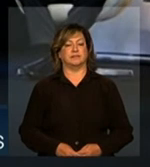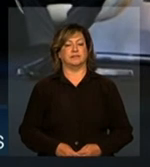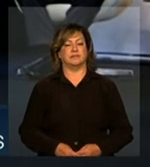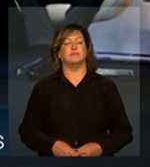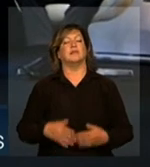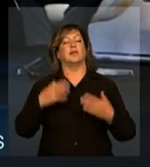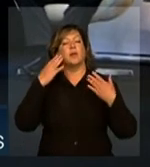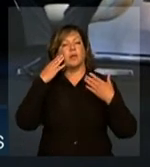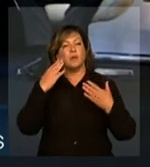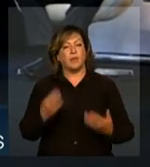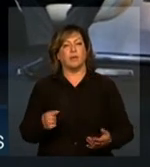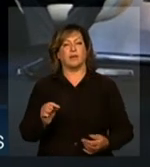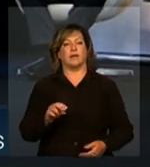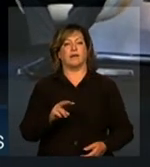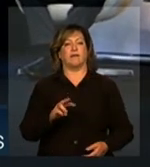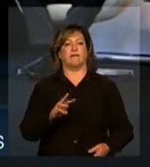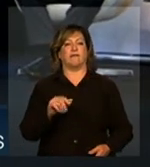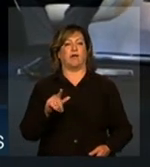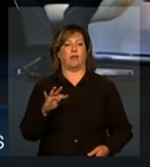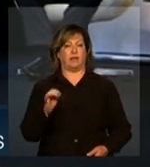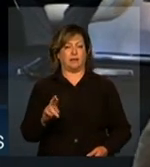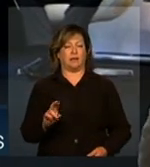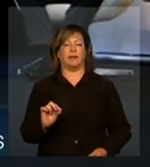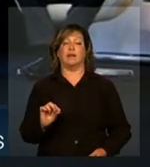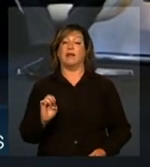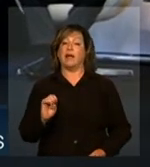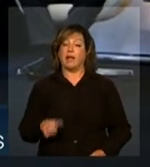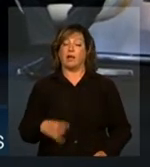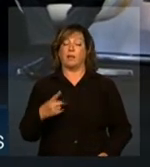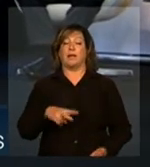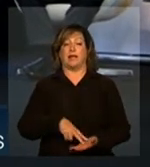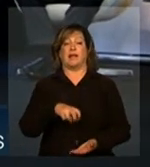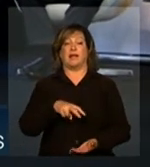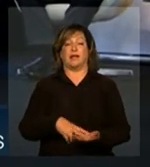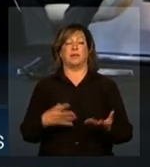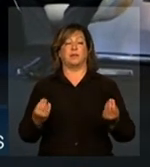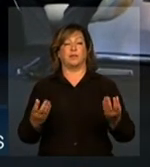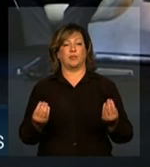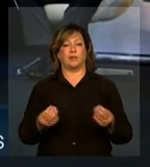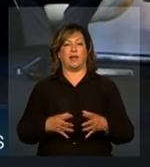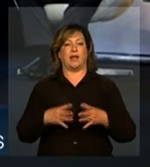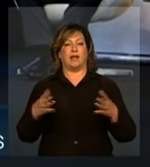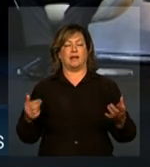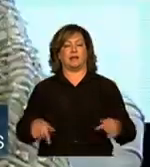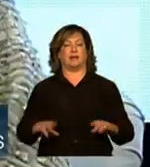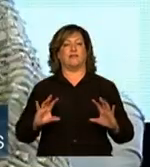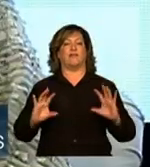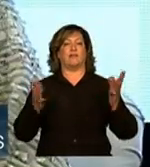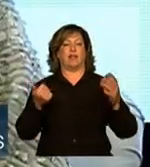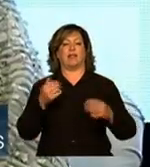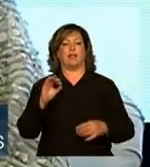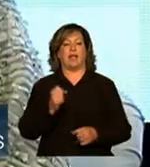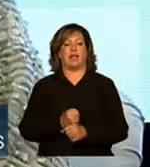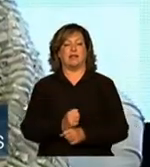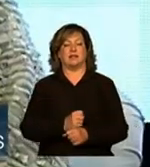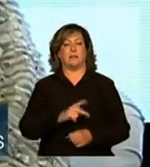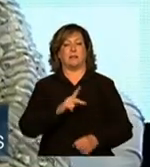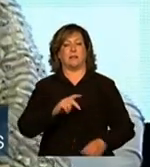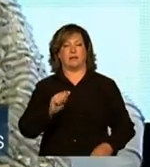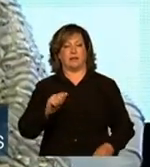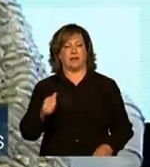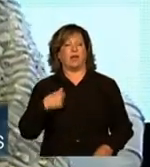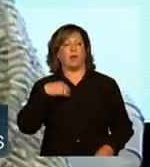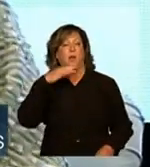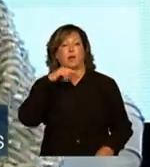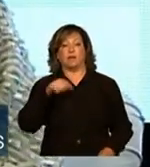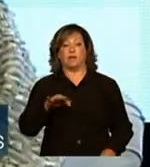Obrigado, Bianchini. É uma alegria muito grande estar aqui hoje comemorando os 10 anos do PAA. Eu acho que foi